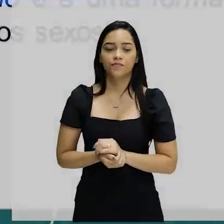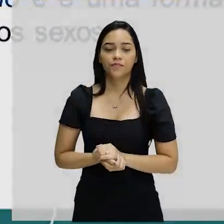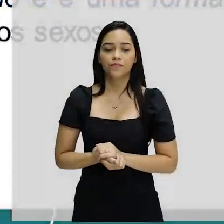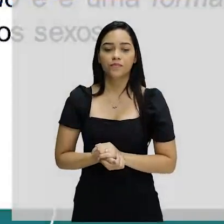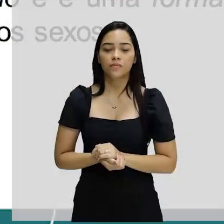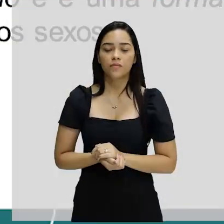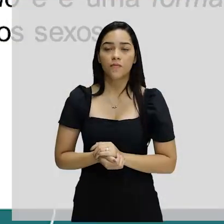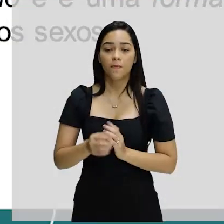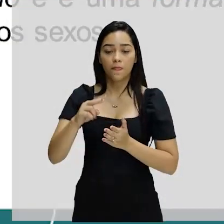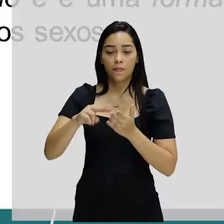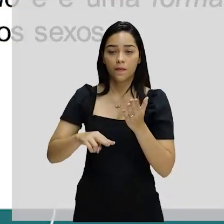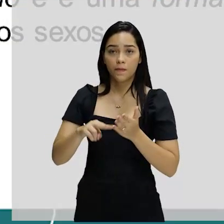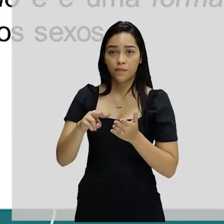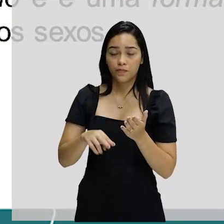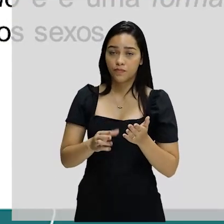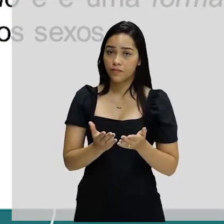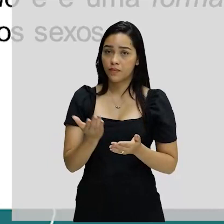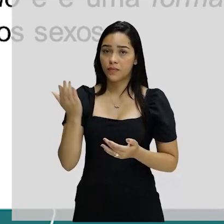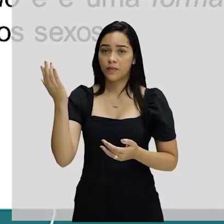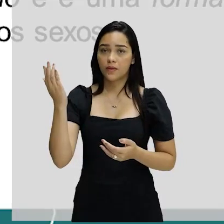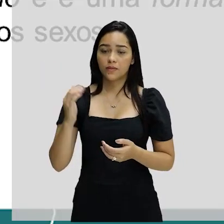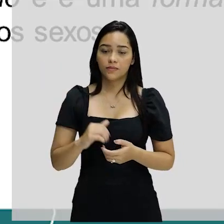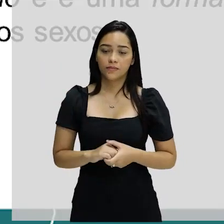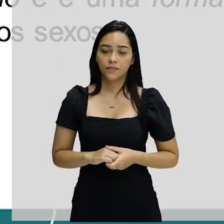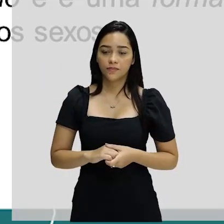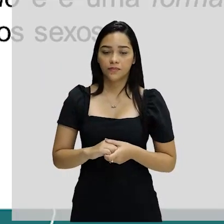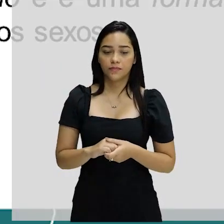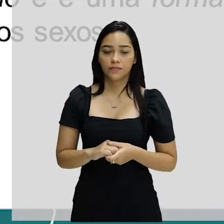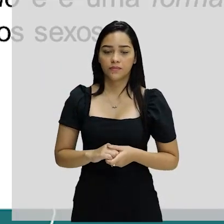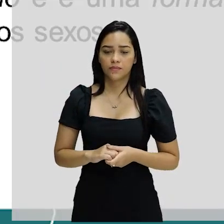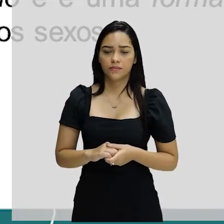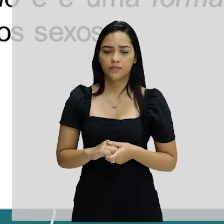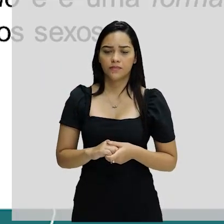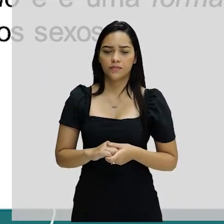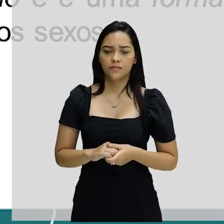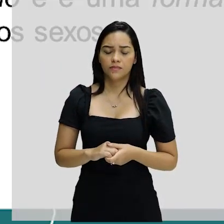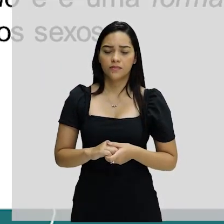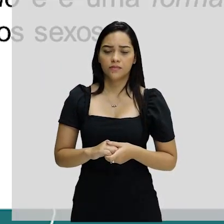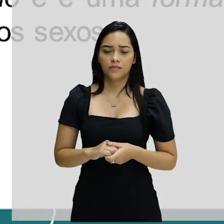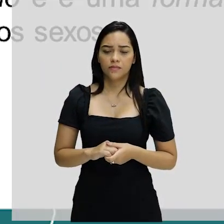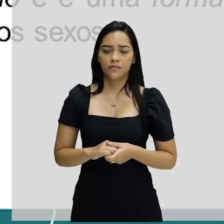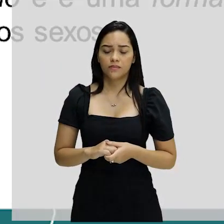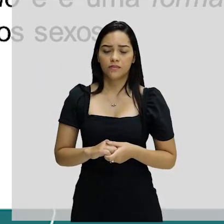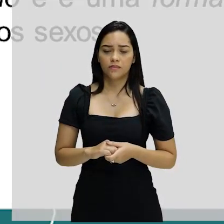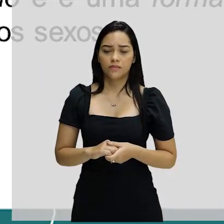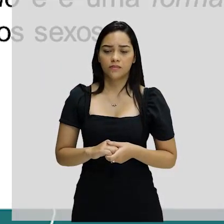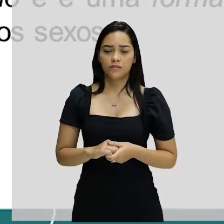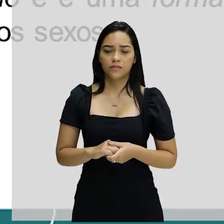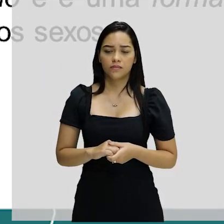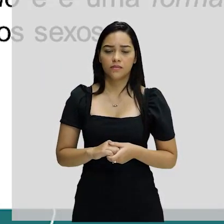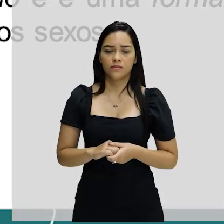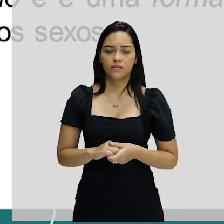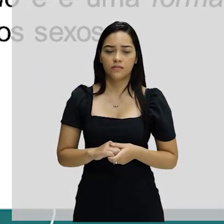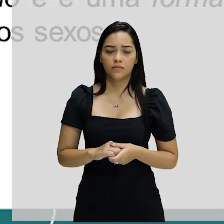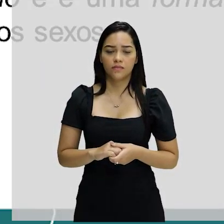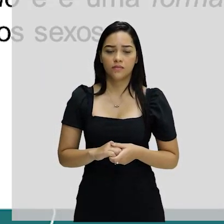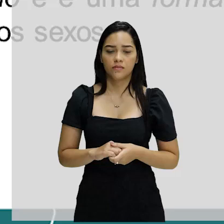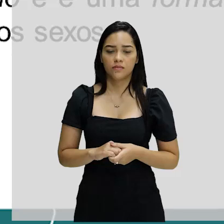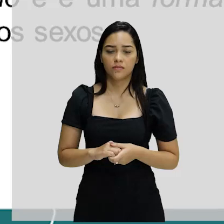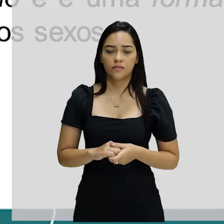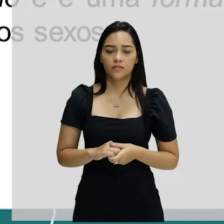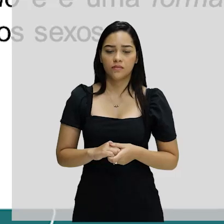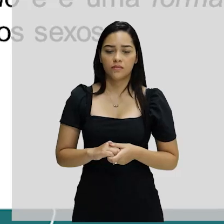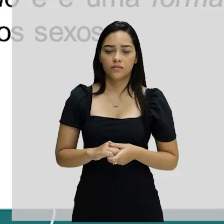Então, sabemos que menino faz referência a humanos do sexo masculino e que menina, por sua vez, faz referência a humanos do sexo feminino.